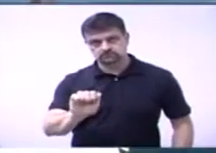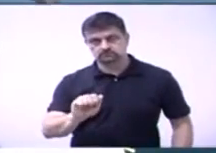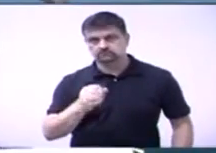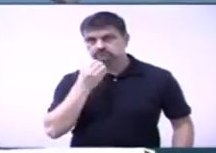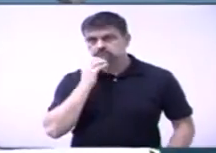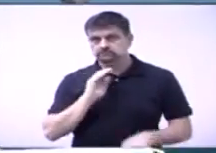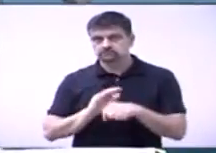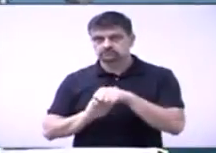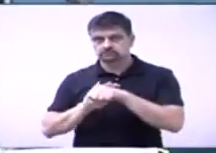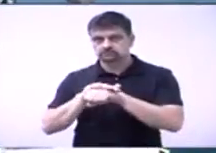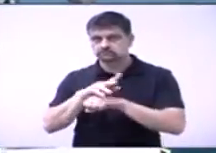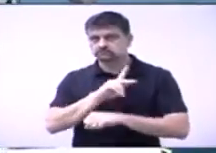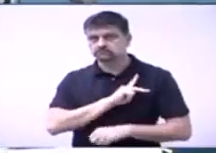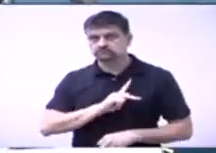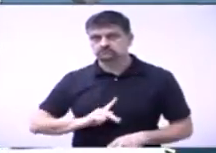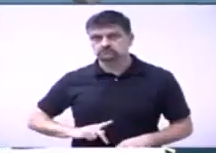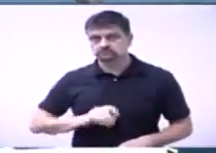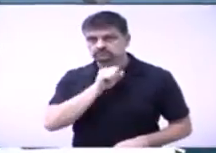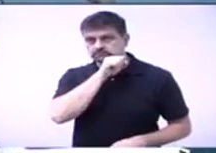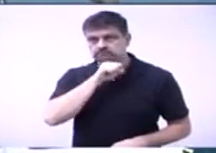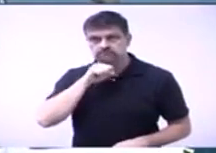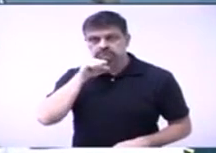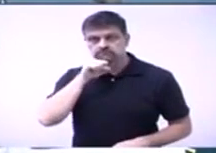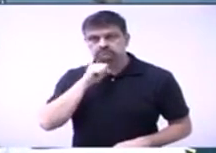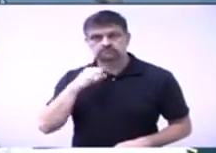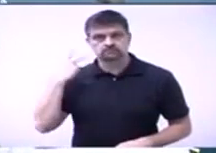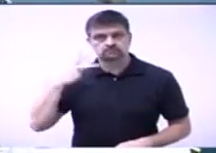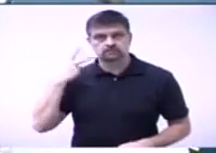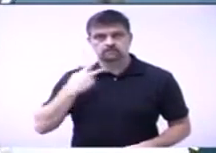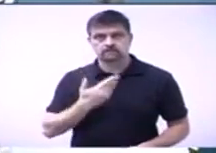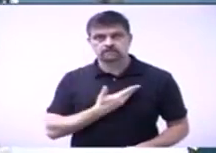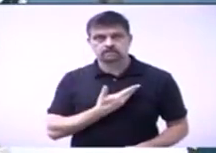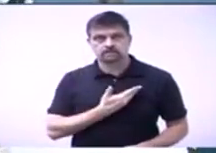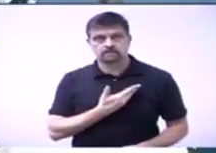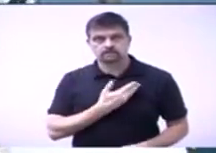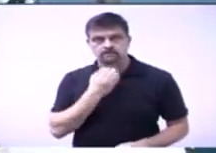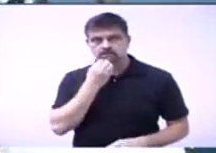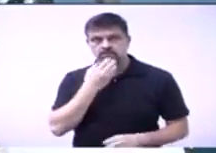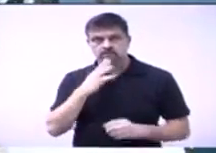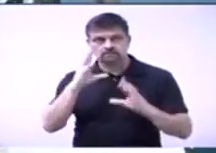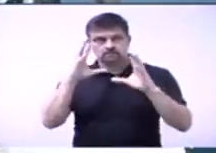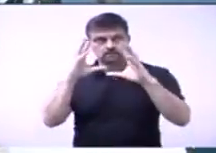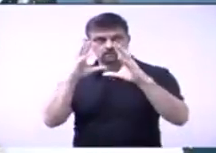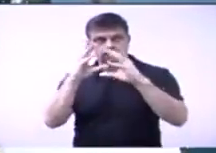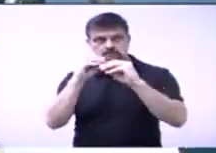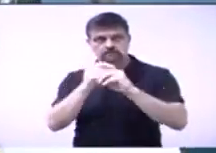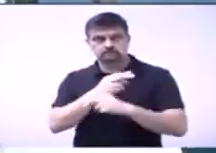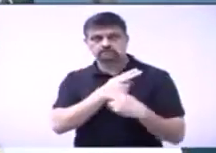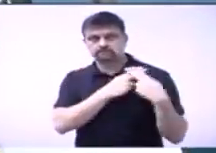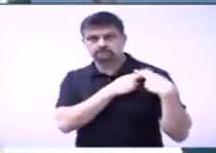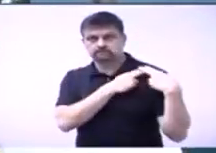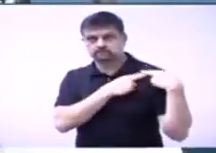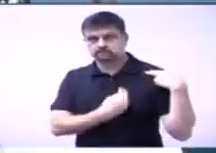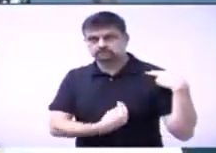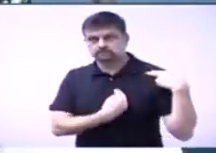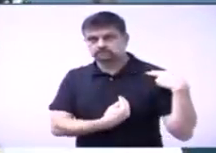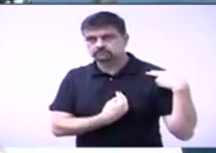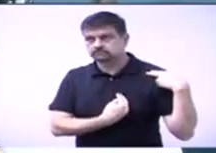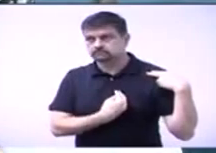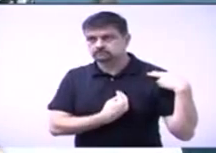Boa noite, presidente. Boa noite, colegas vereadores. Boa noite, autoridades presentes.